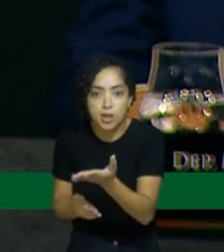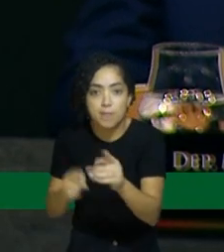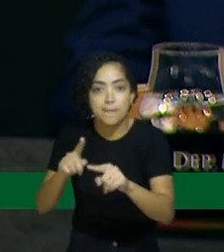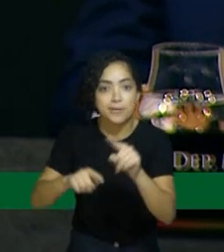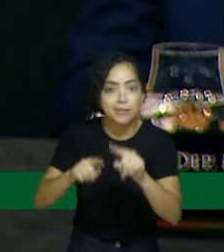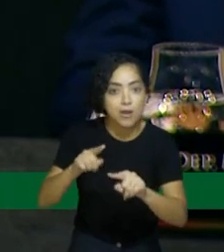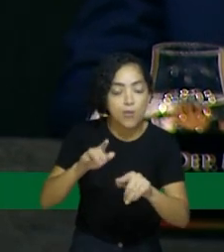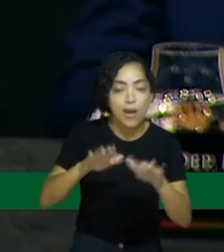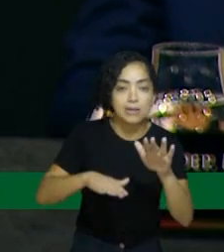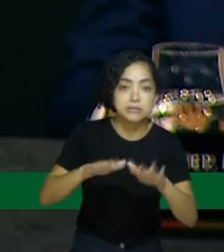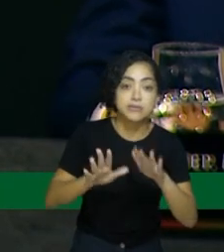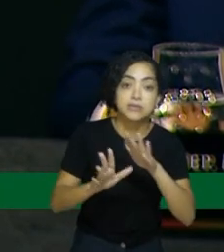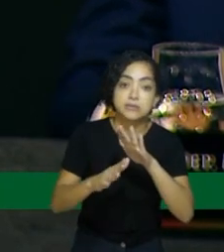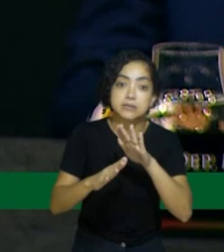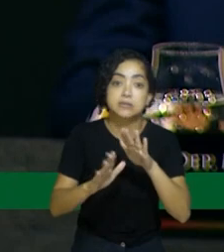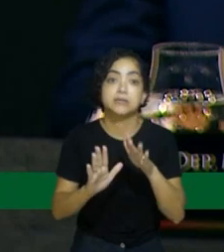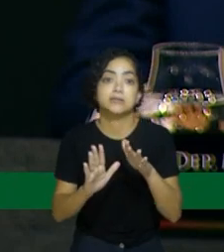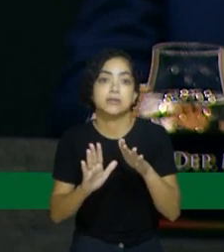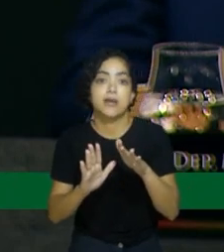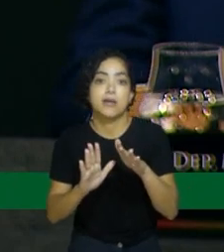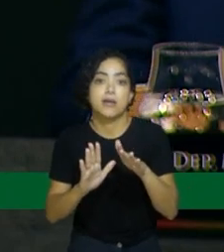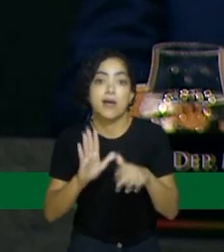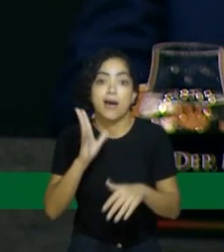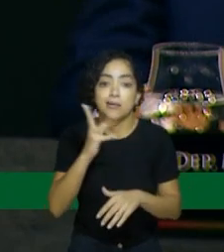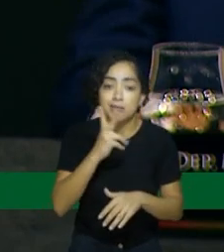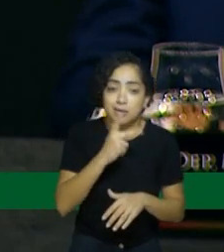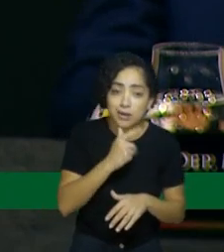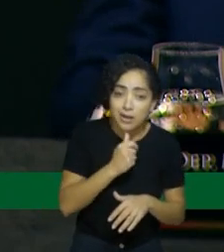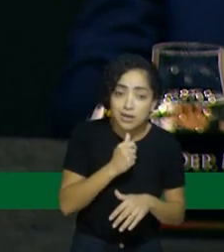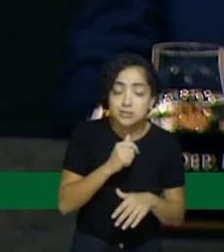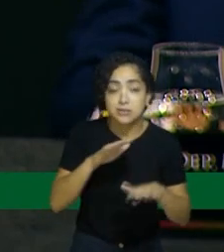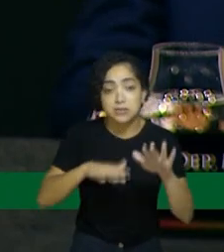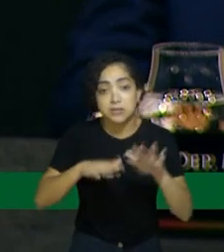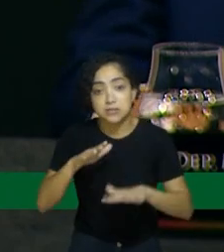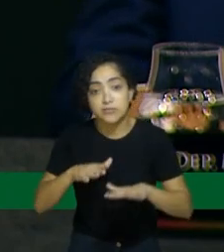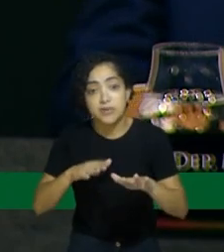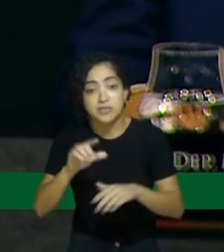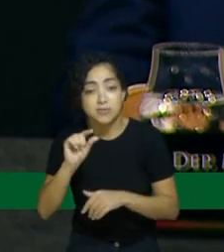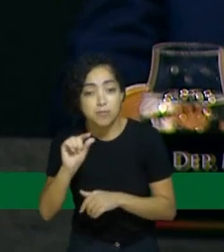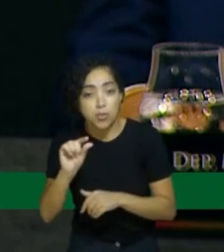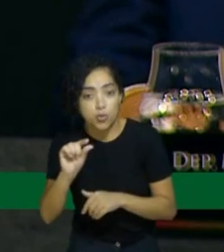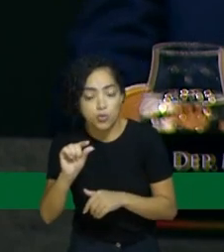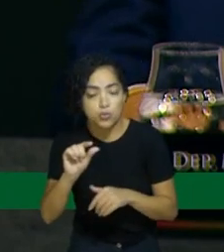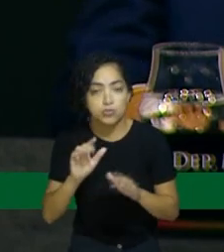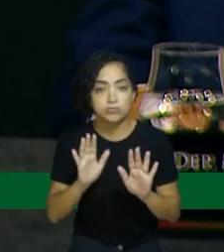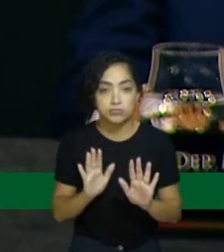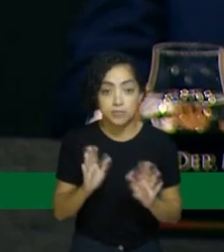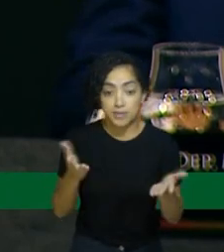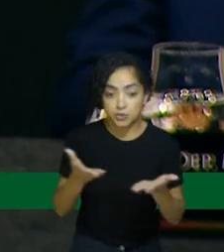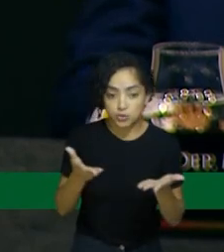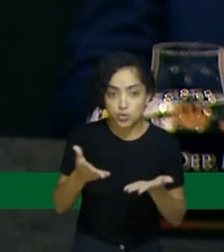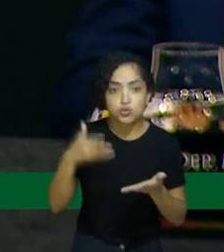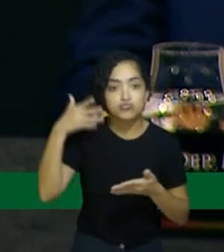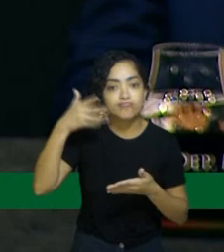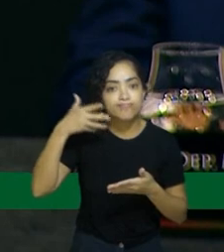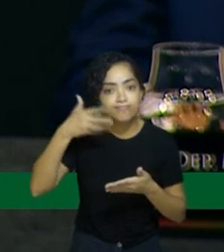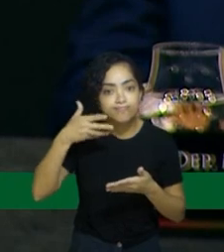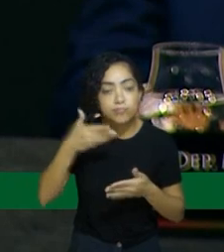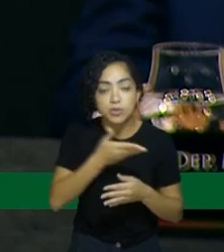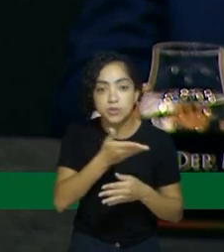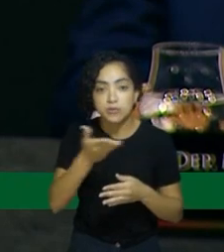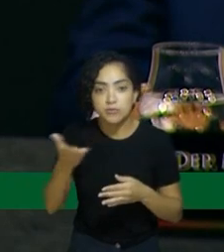vem e quando vem é pouco né então assim ó minha fala hoje é que vocês tenham um